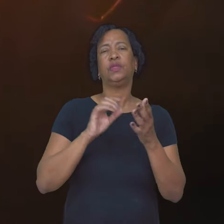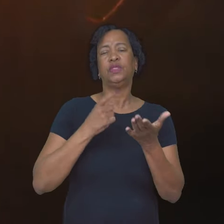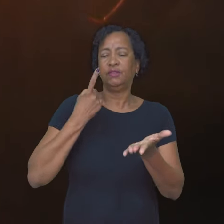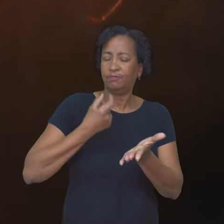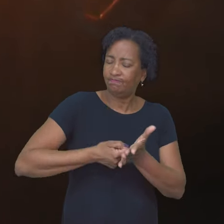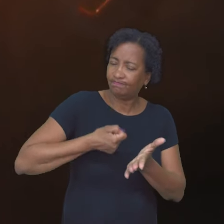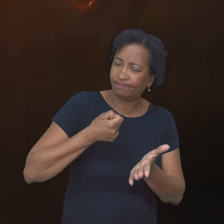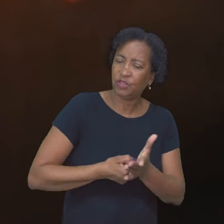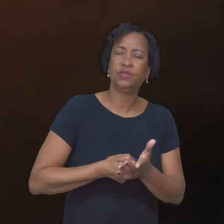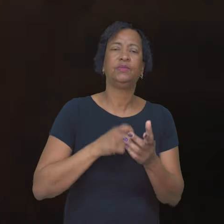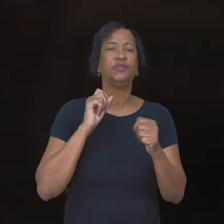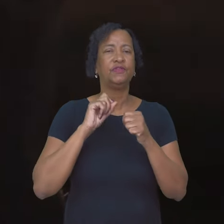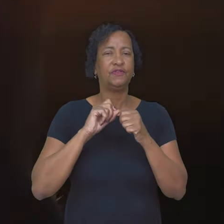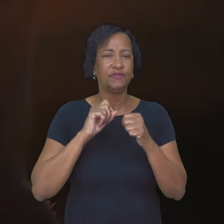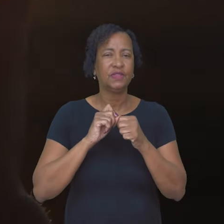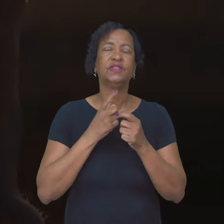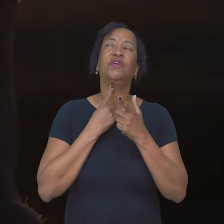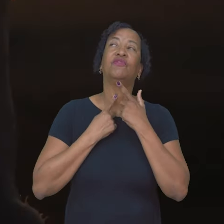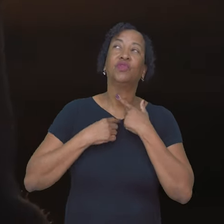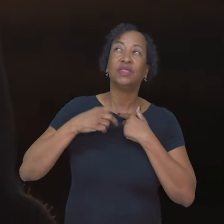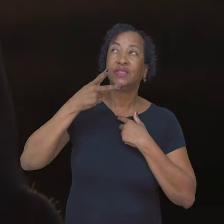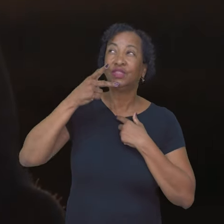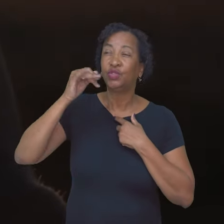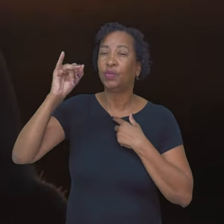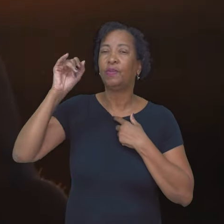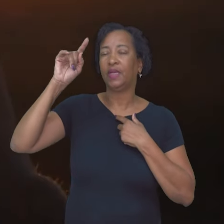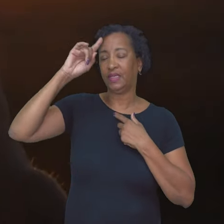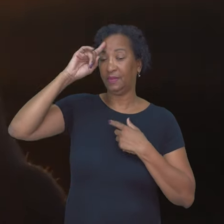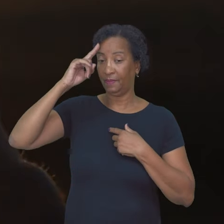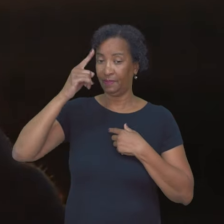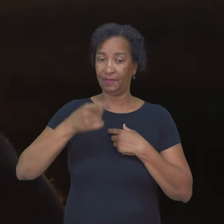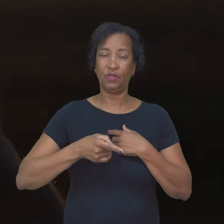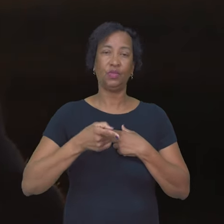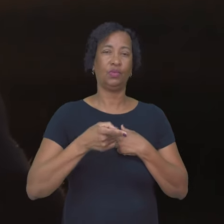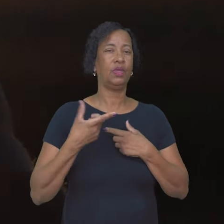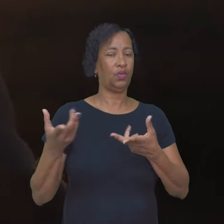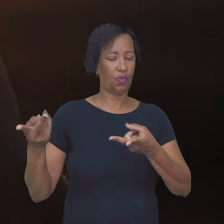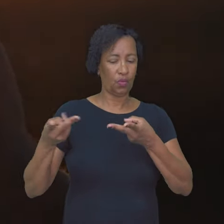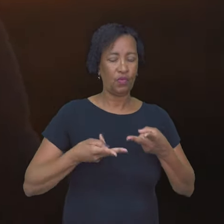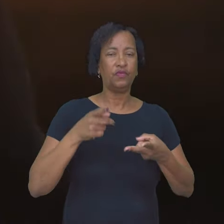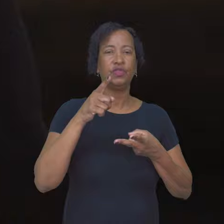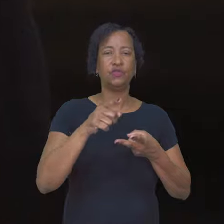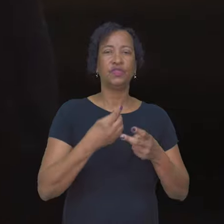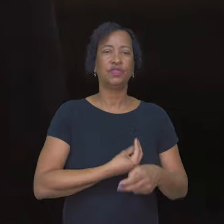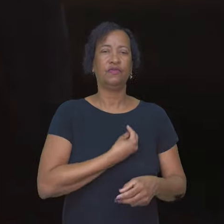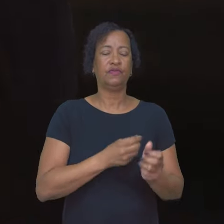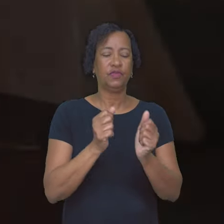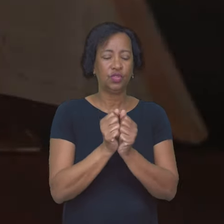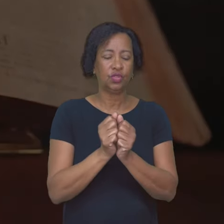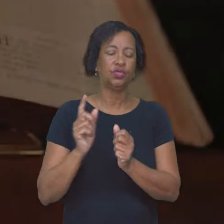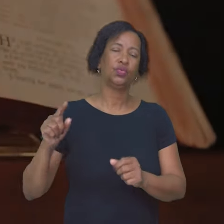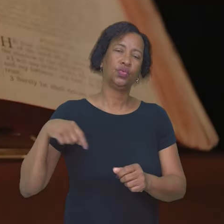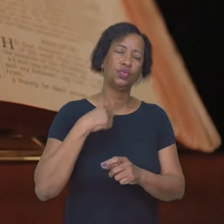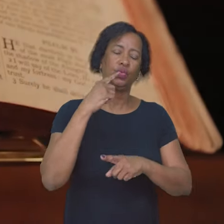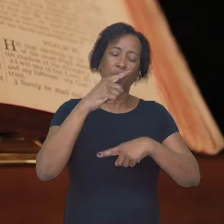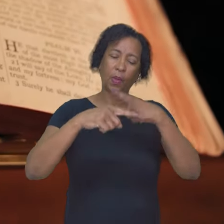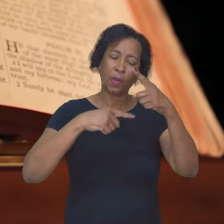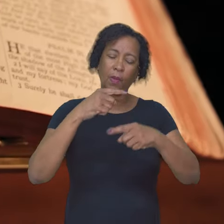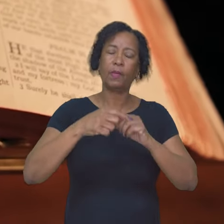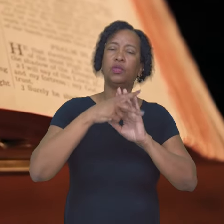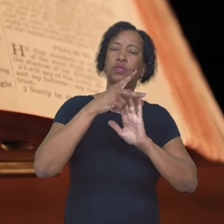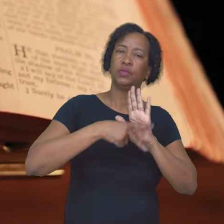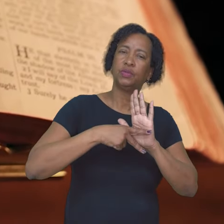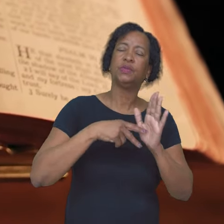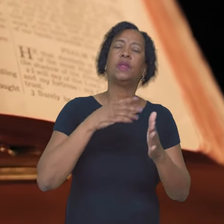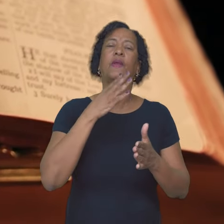determinado a fazer a obra que o pai lhe tinha confiado bom eu Convido você a estar conosco no próximo programa e